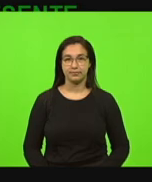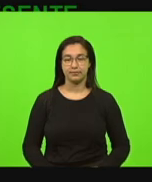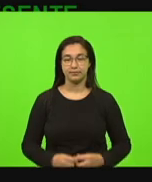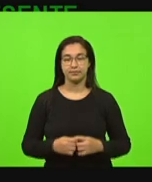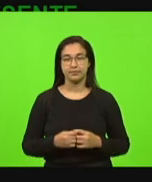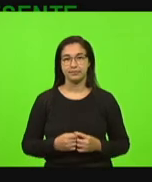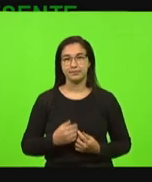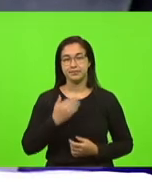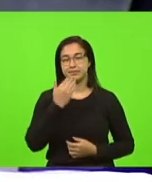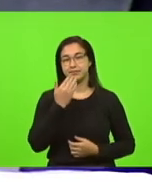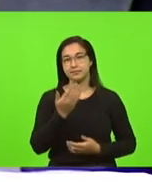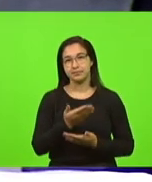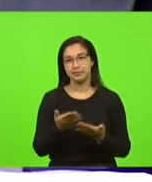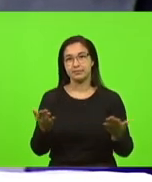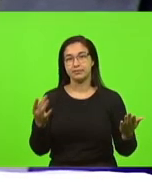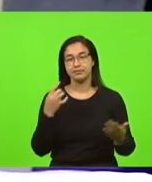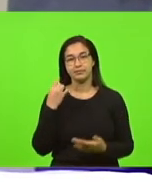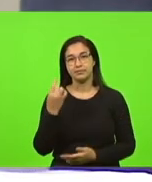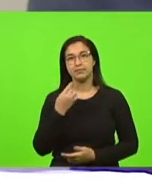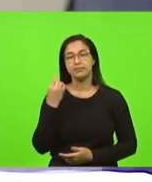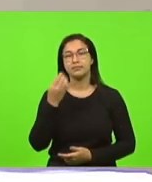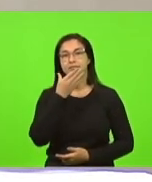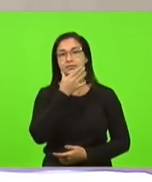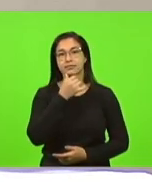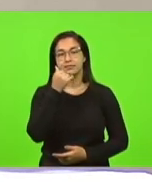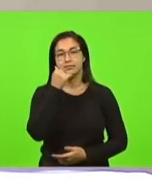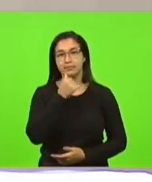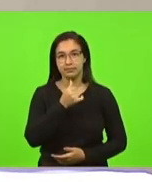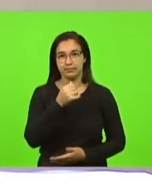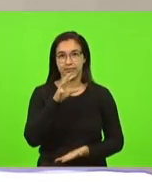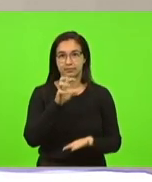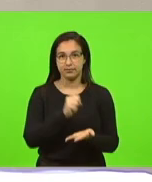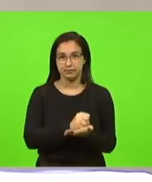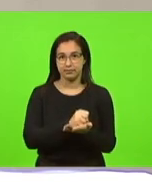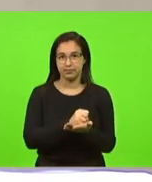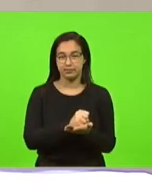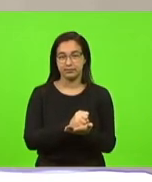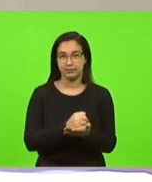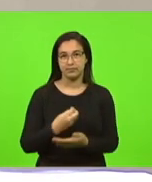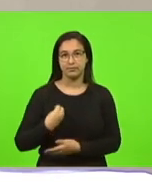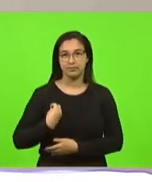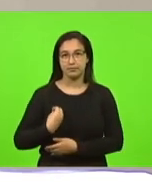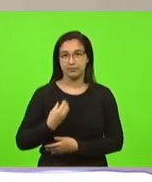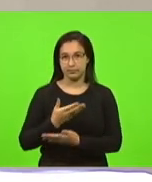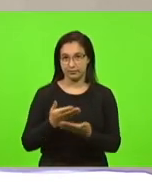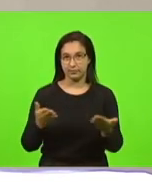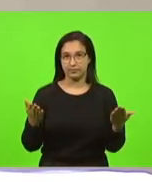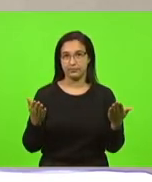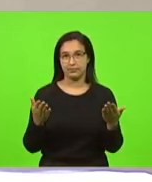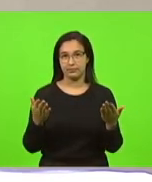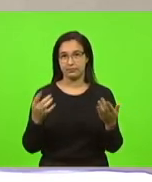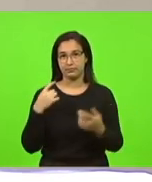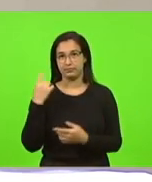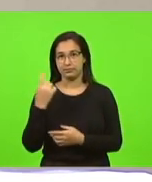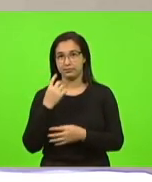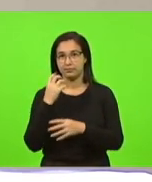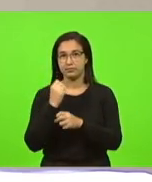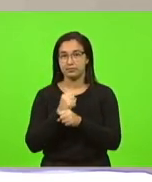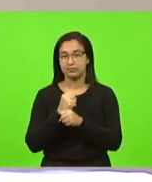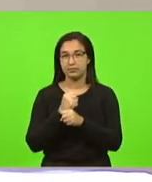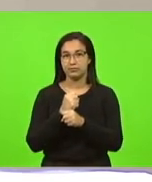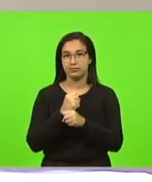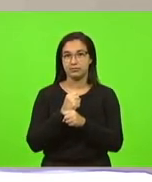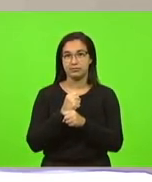Solicito a todos os colegas deputados e deputadas que registrem suas presenças para que possamos fazer verificação de quórum.